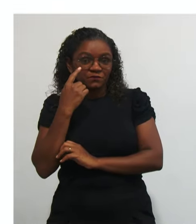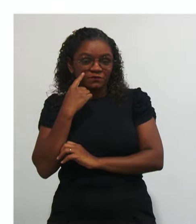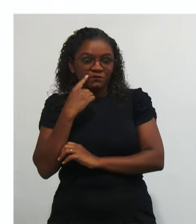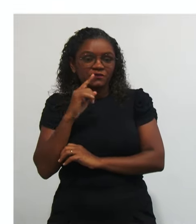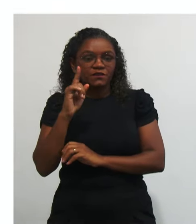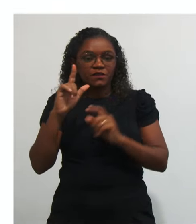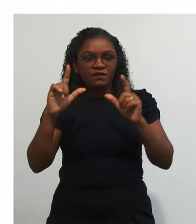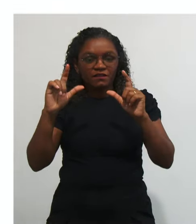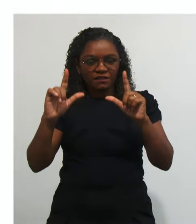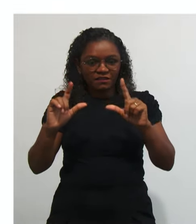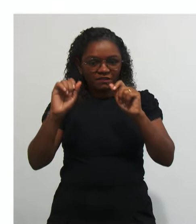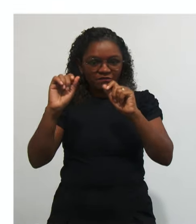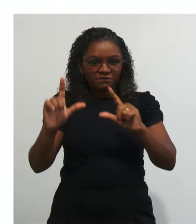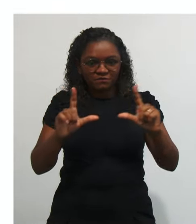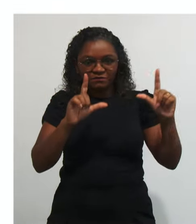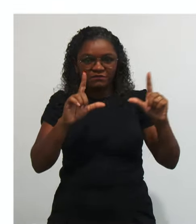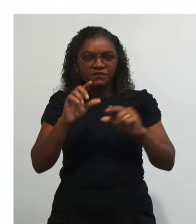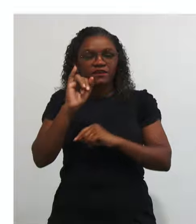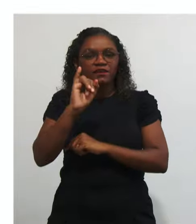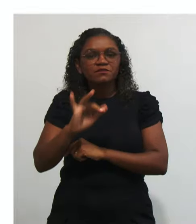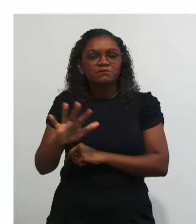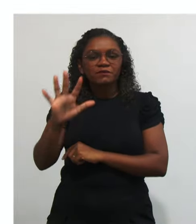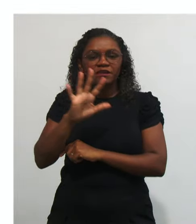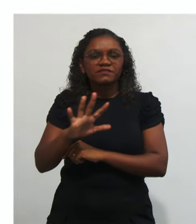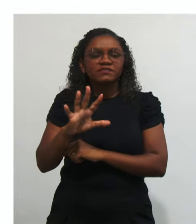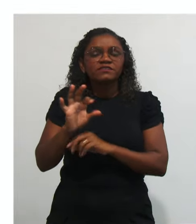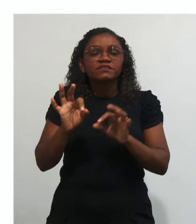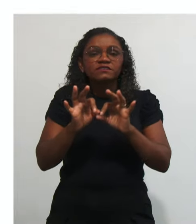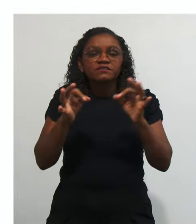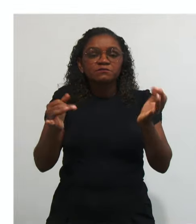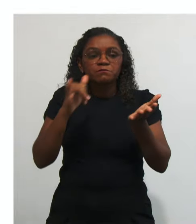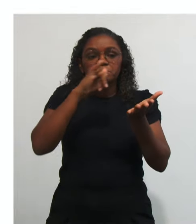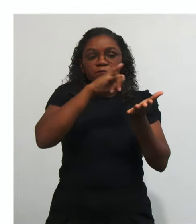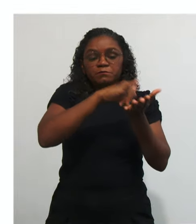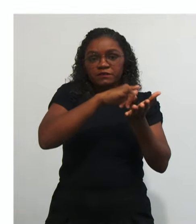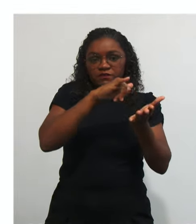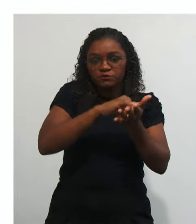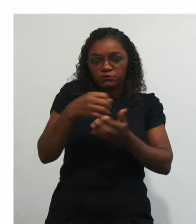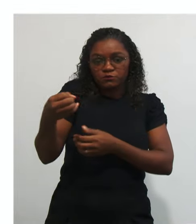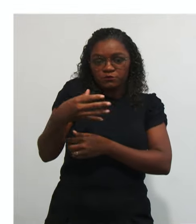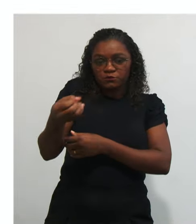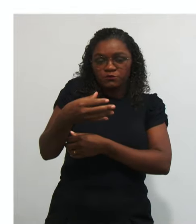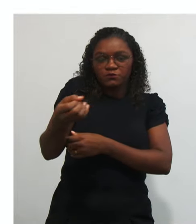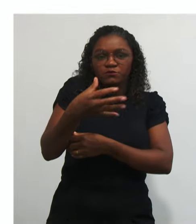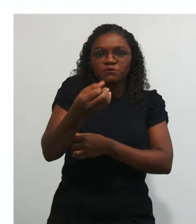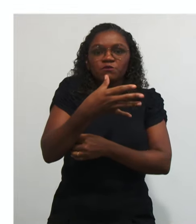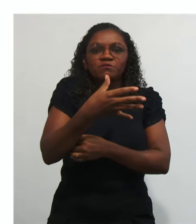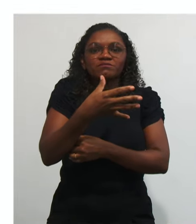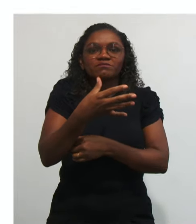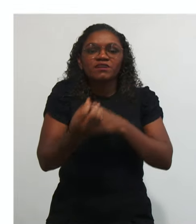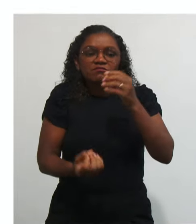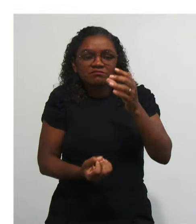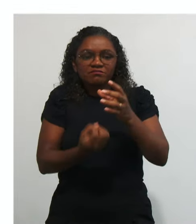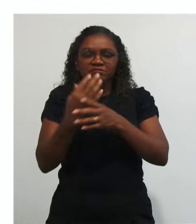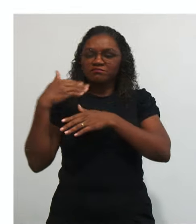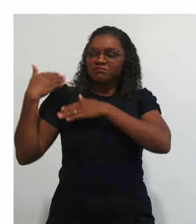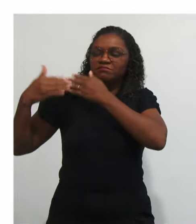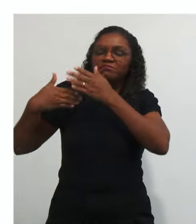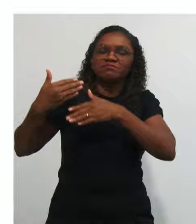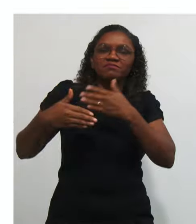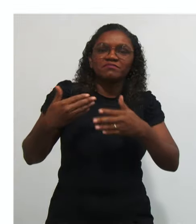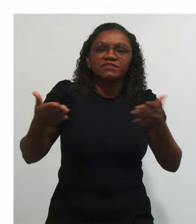trouxe para você aí dos principais aplicativos que surgiram aí ao longo do tempo e que no Aram também aí